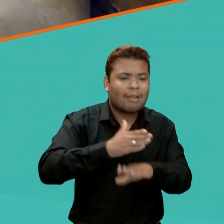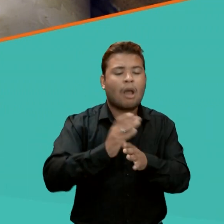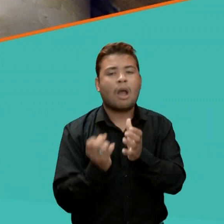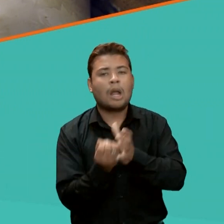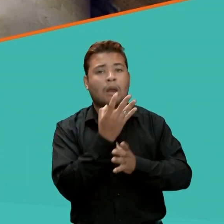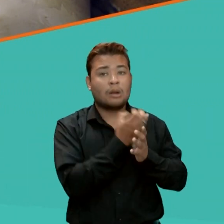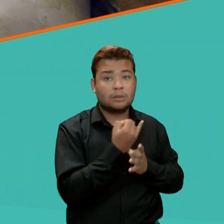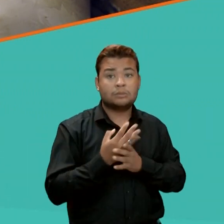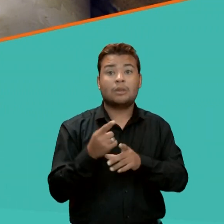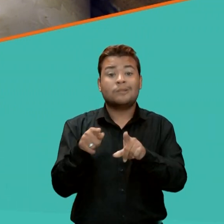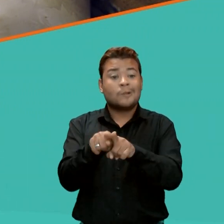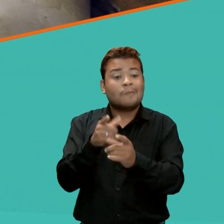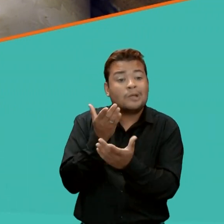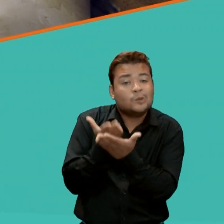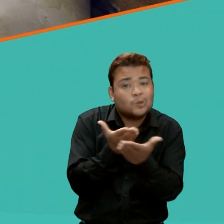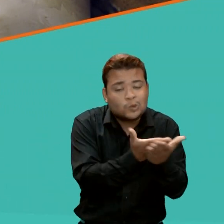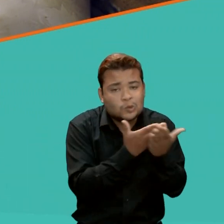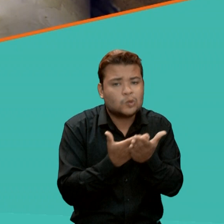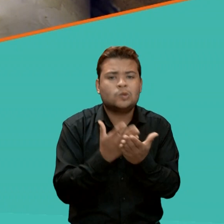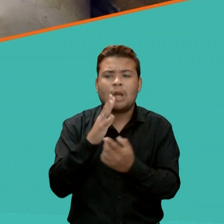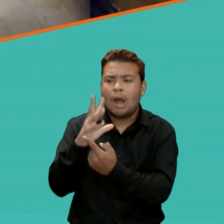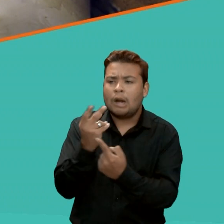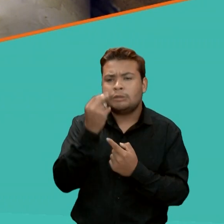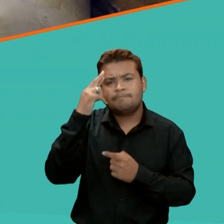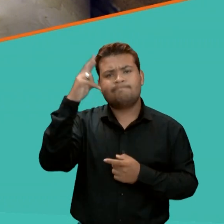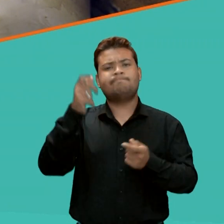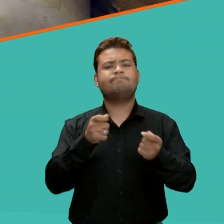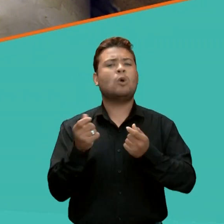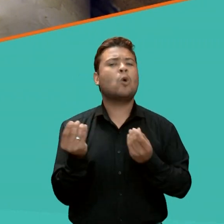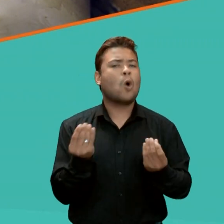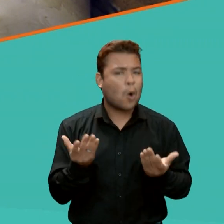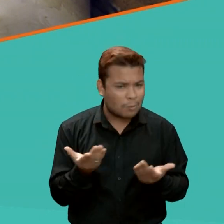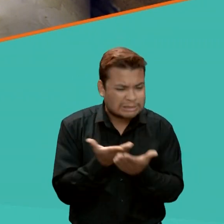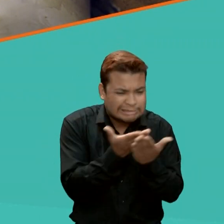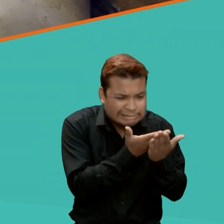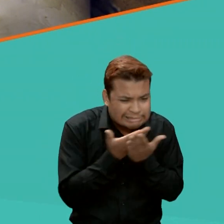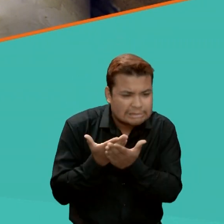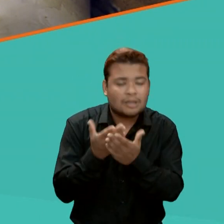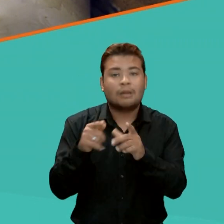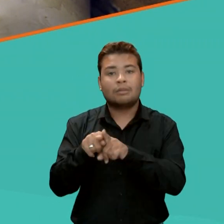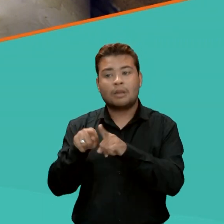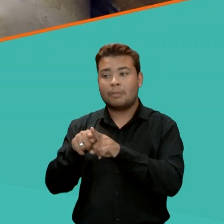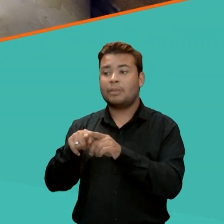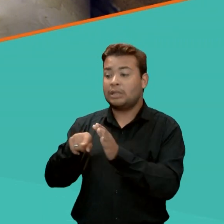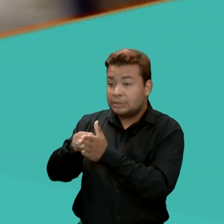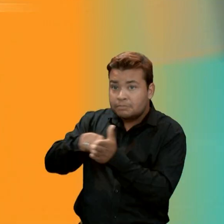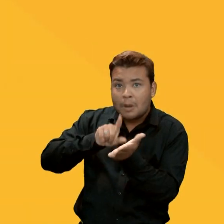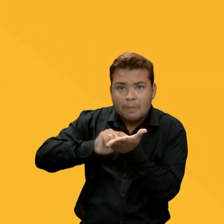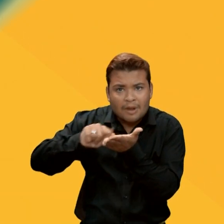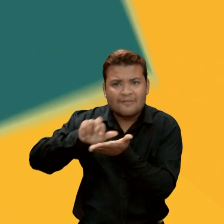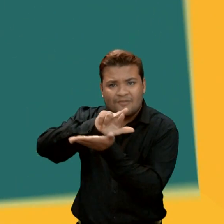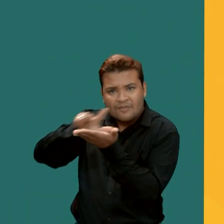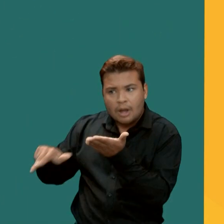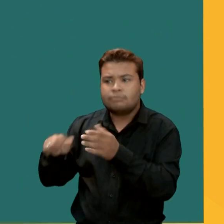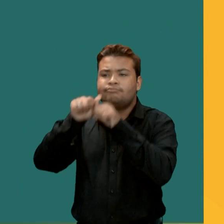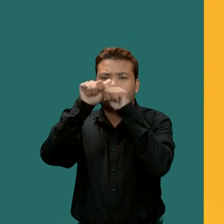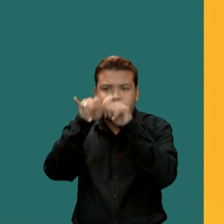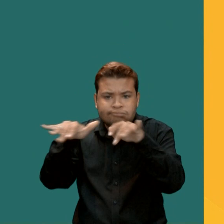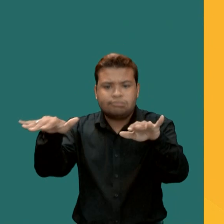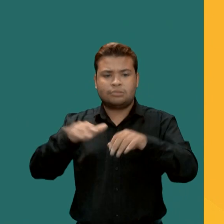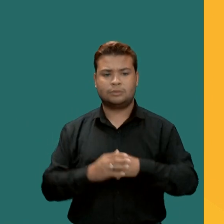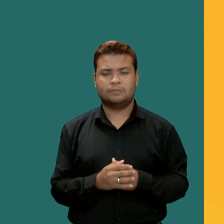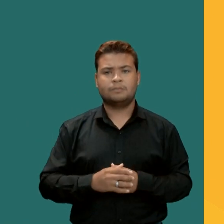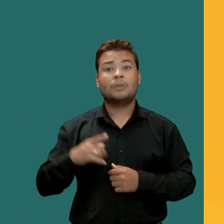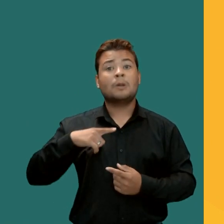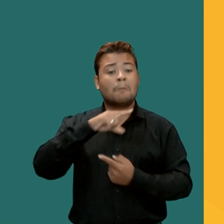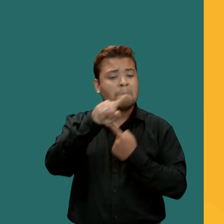e estudos sobre a direção de arte, além de popularizar a produção científica da área. Uma das metas de